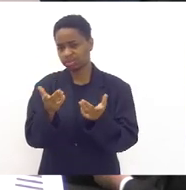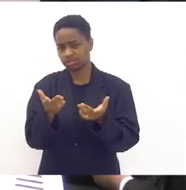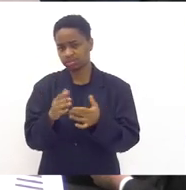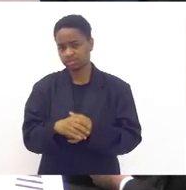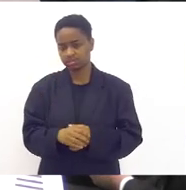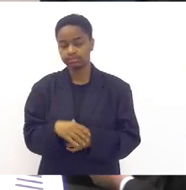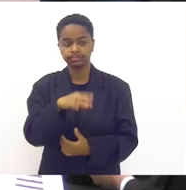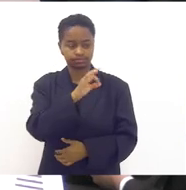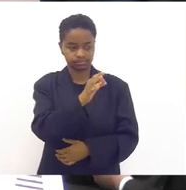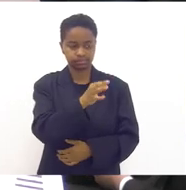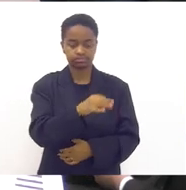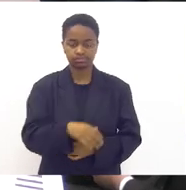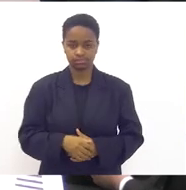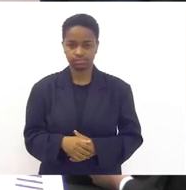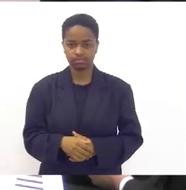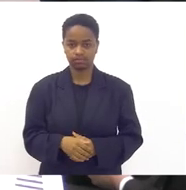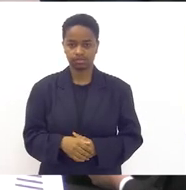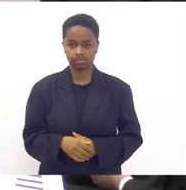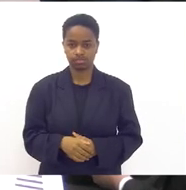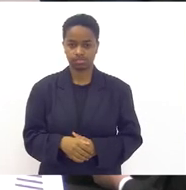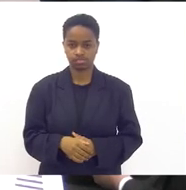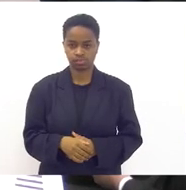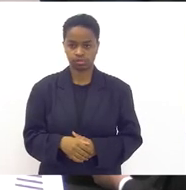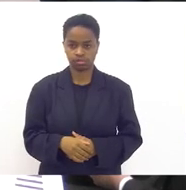Sim. Isso. Sim. É.